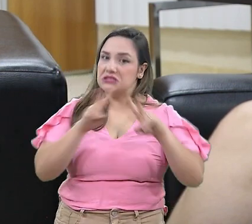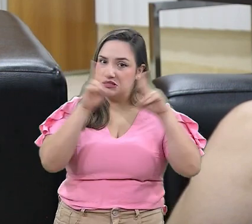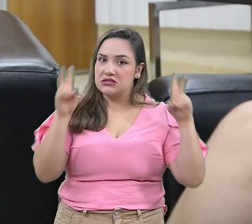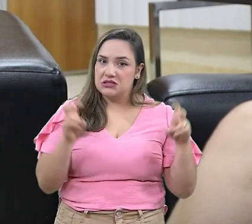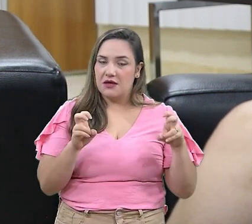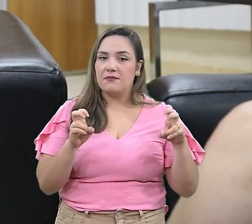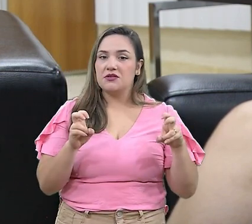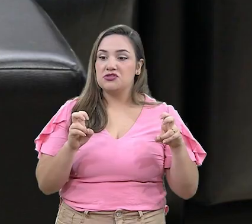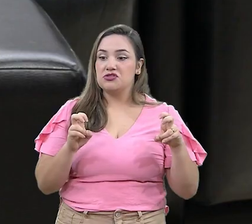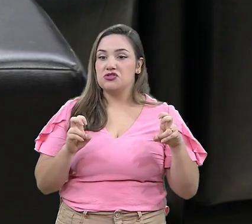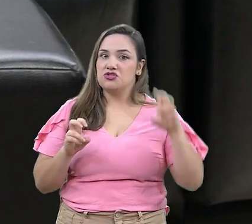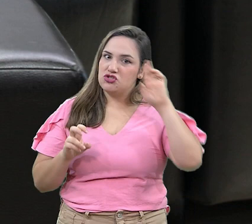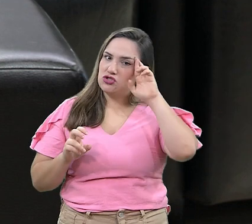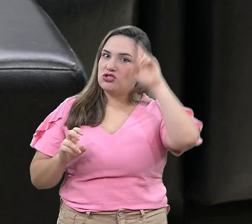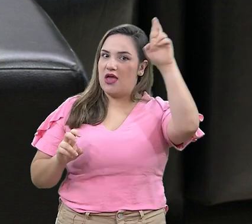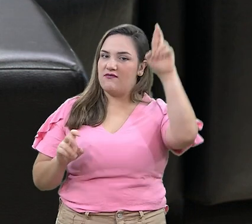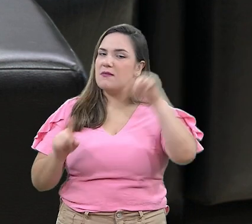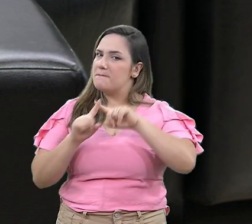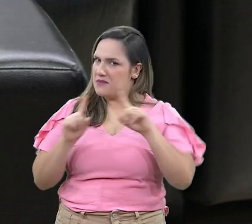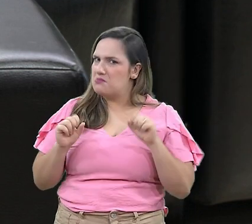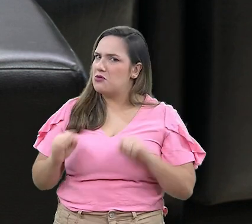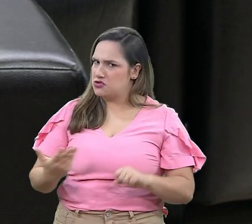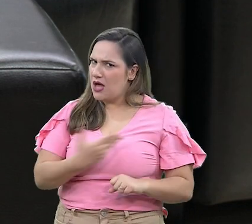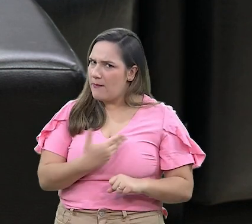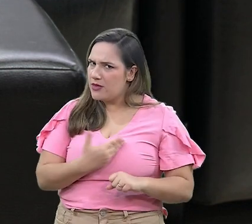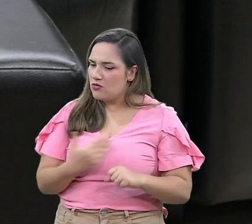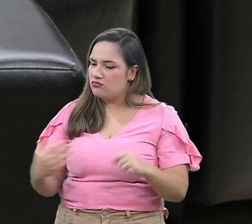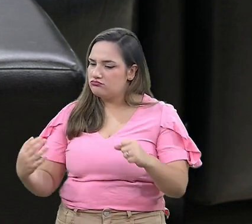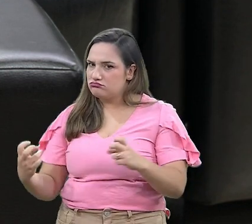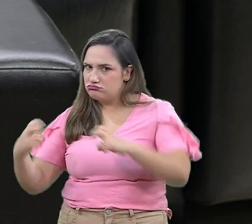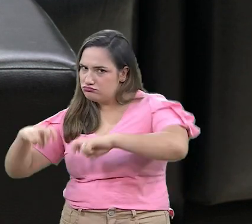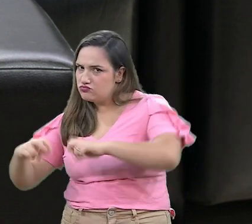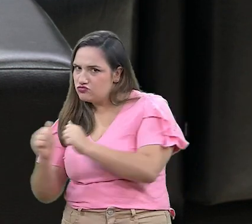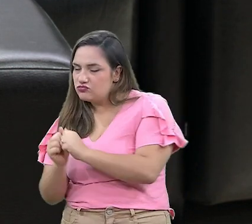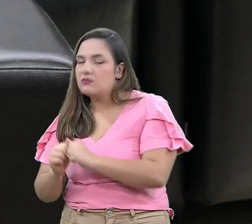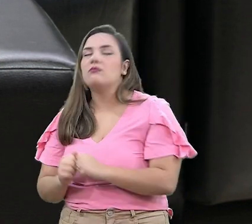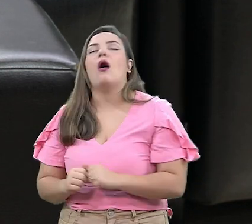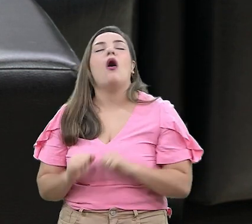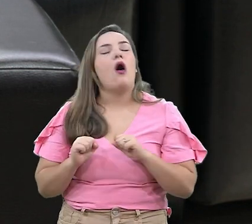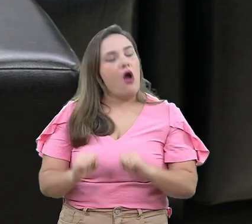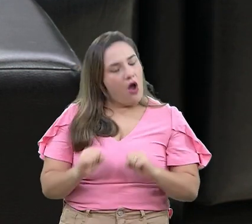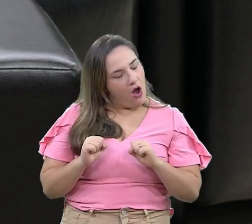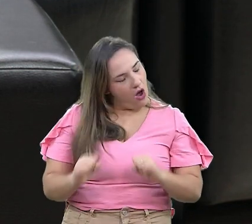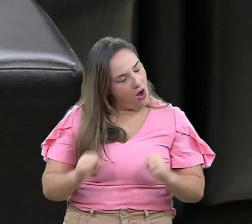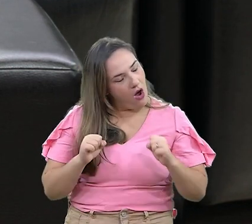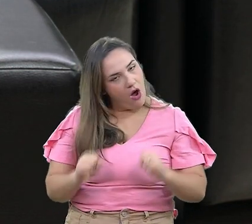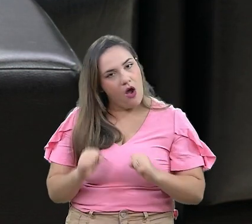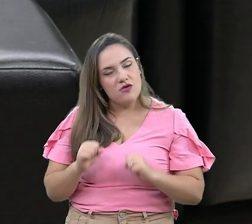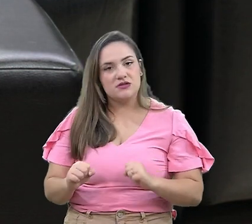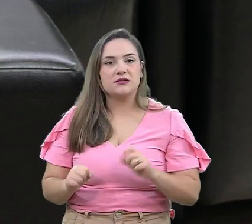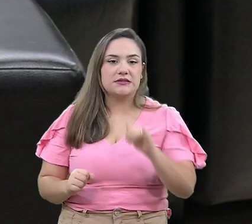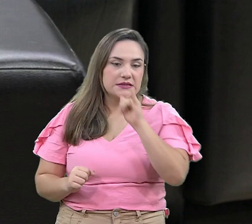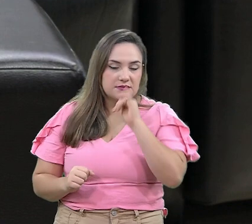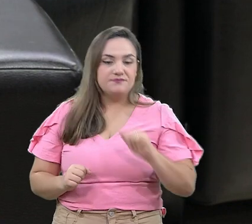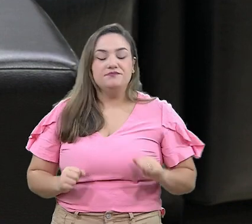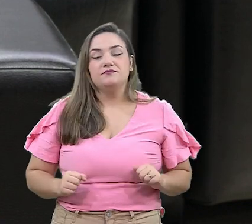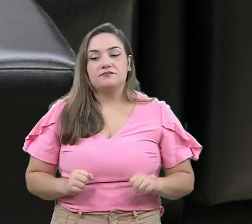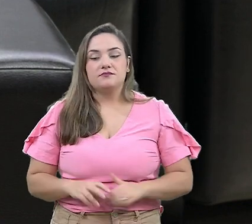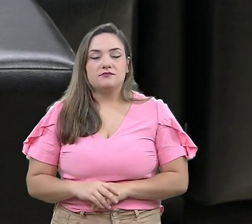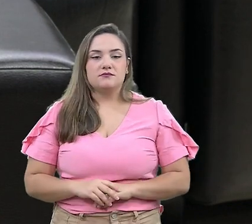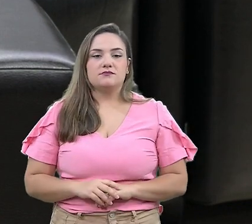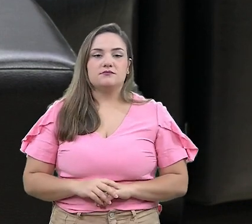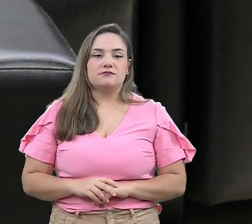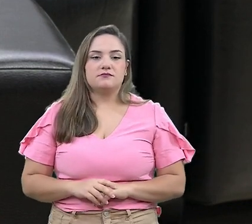tanto hierárquica, mas pode ocorrer também aqui entre colegas. Sim, pode entre colegas, pode ser também, como eu falei já,